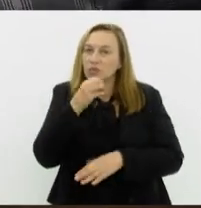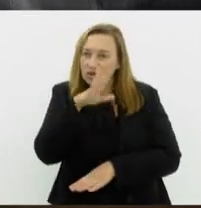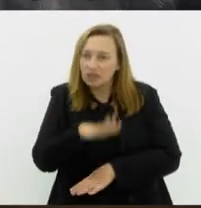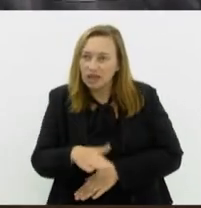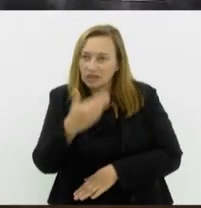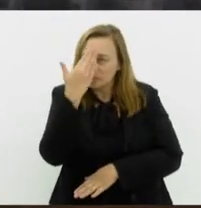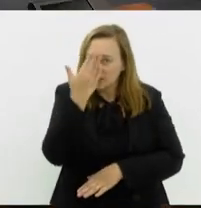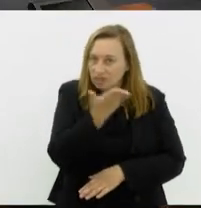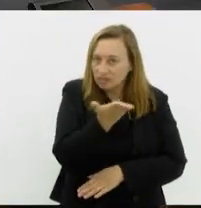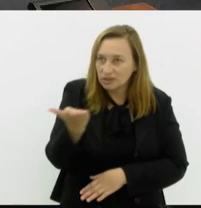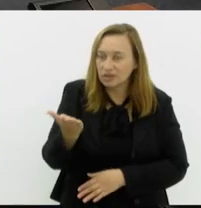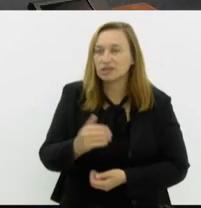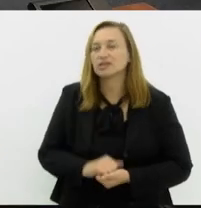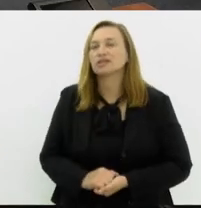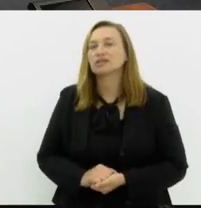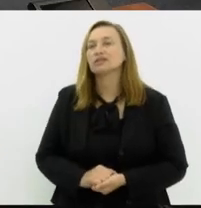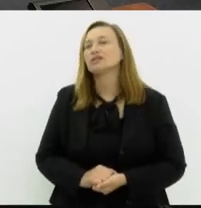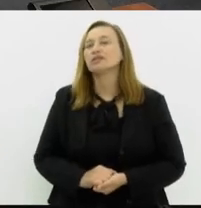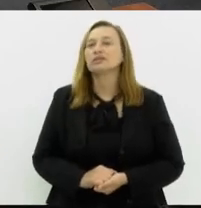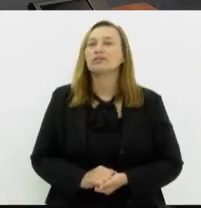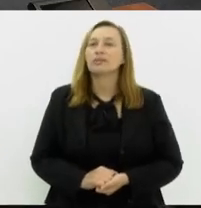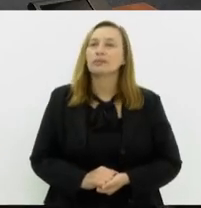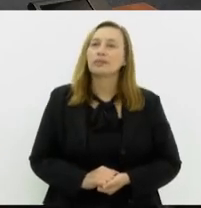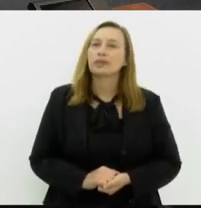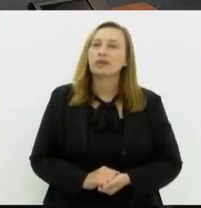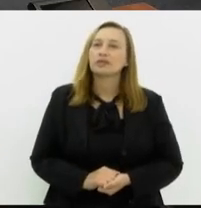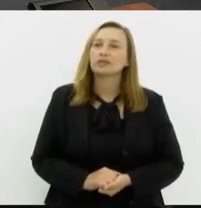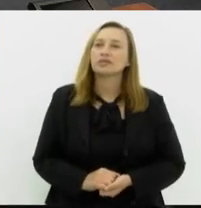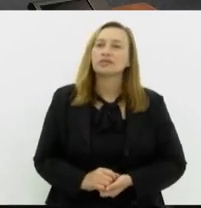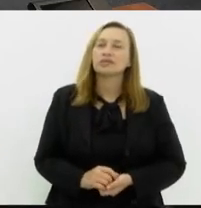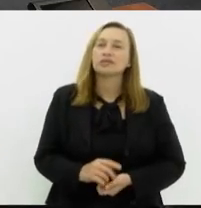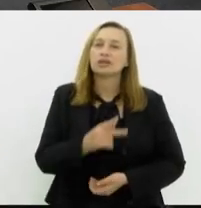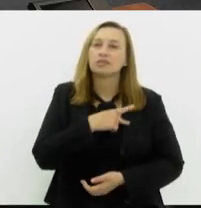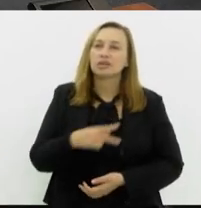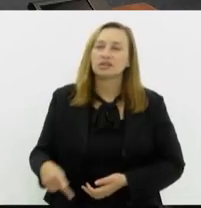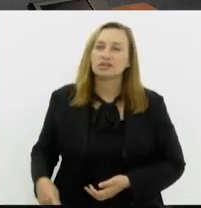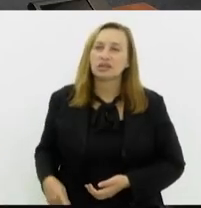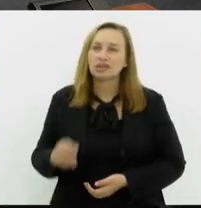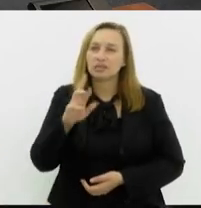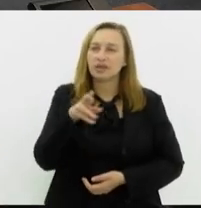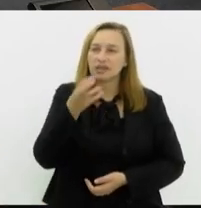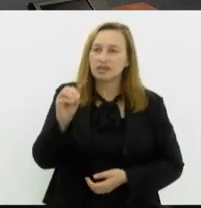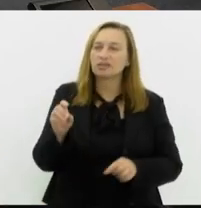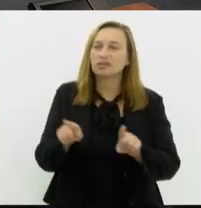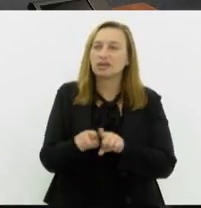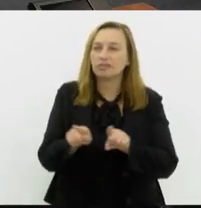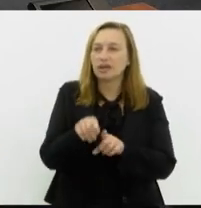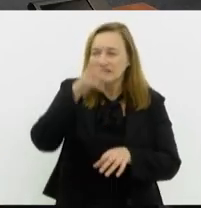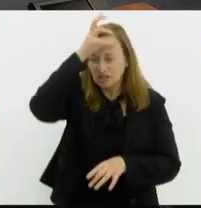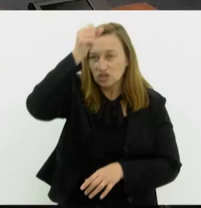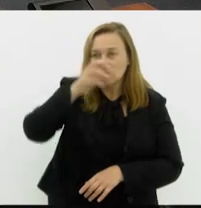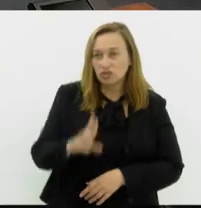todos. Presidente Brazão, presidente da tia Ju, eu queria agradecer